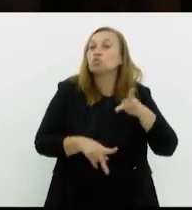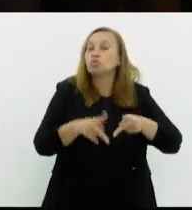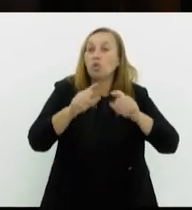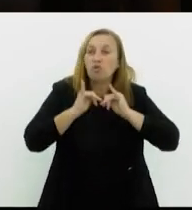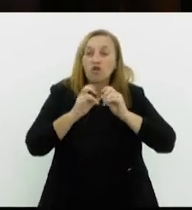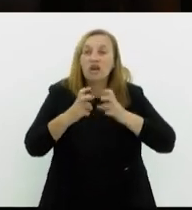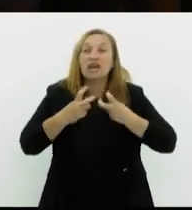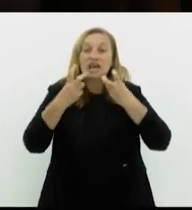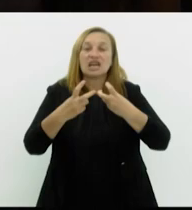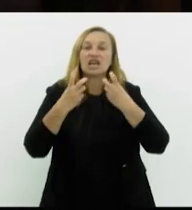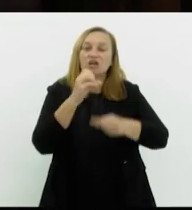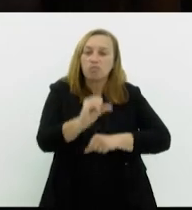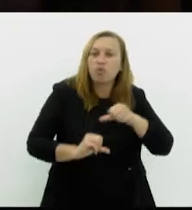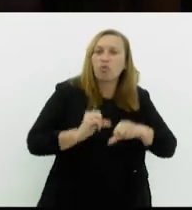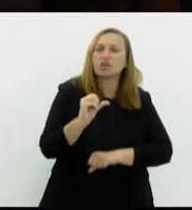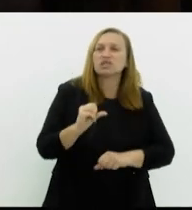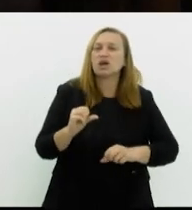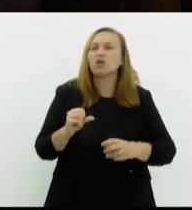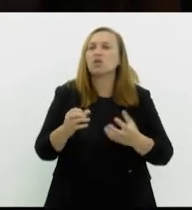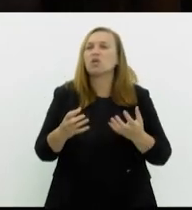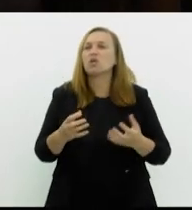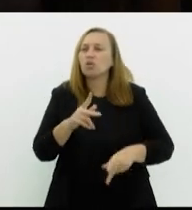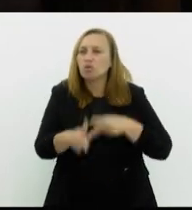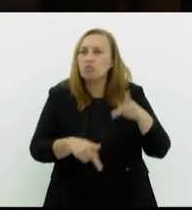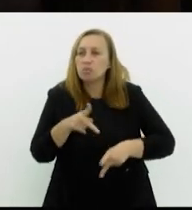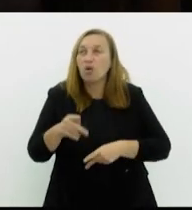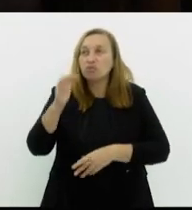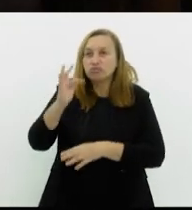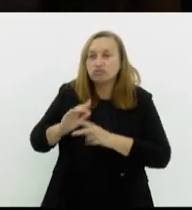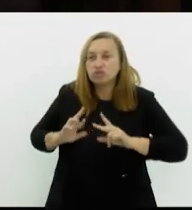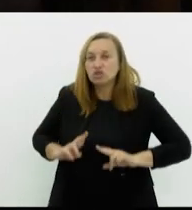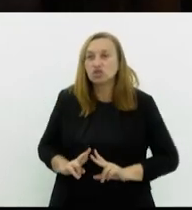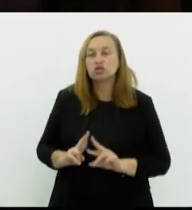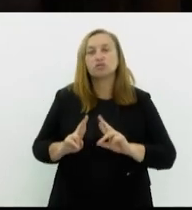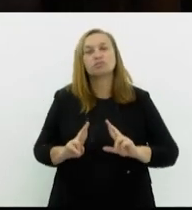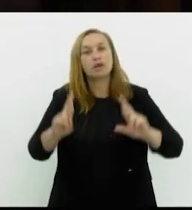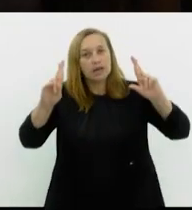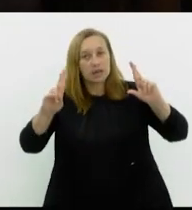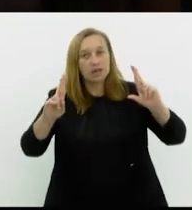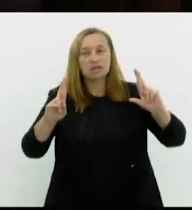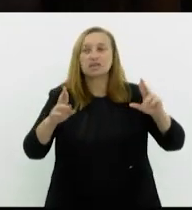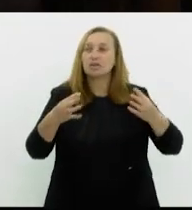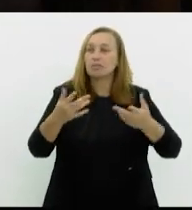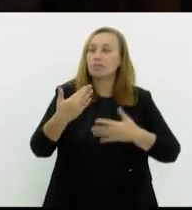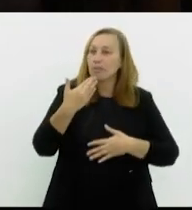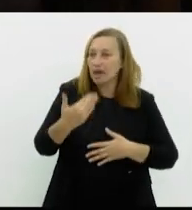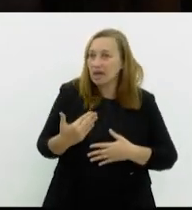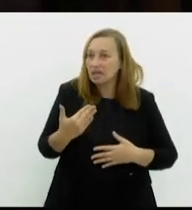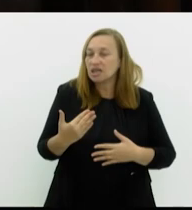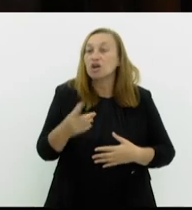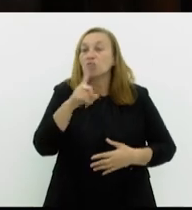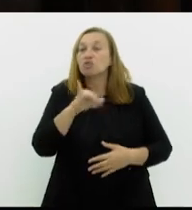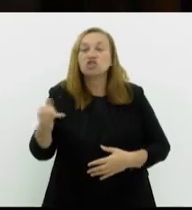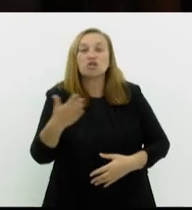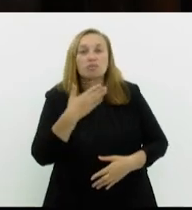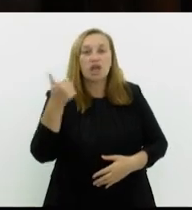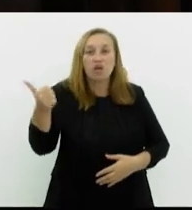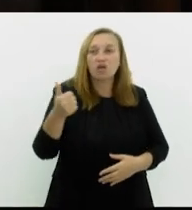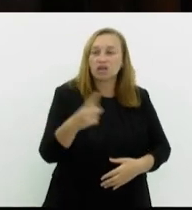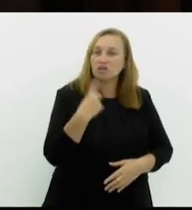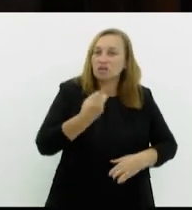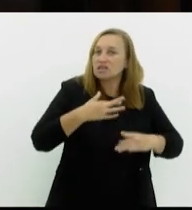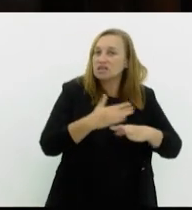por mudança, de um povo que clama por esperança, de um povo que clama por dias melhores na nossa